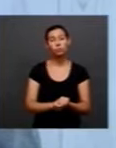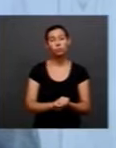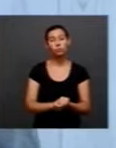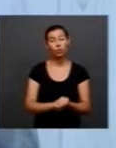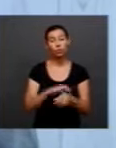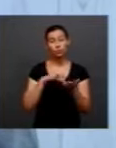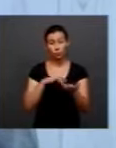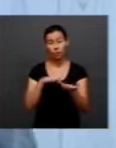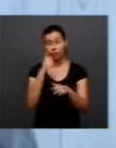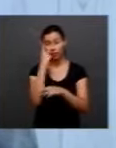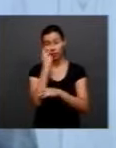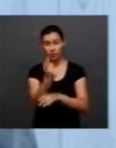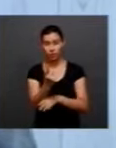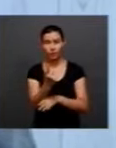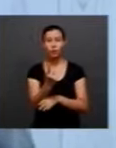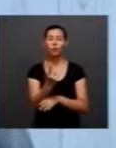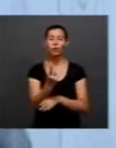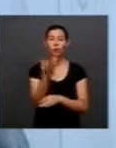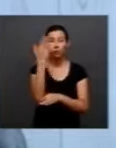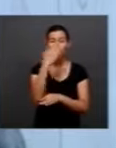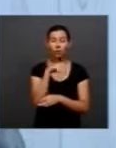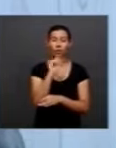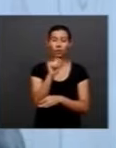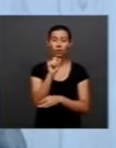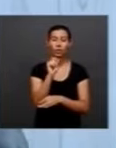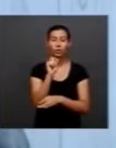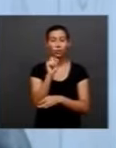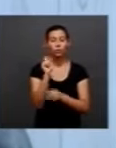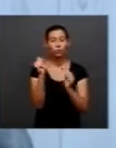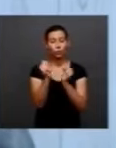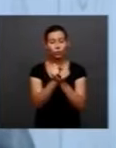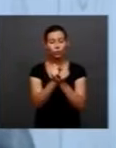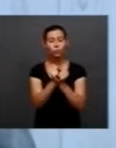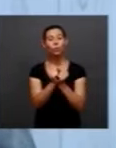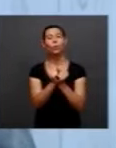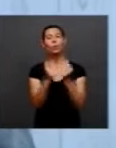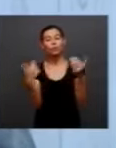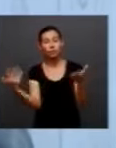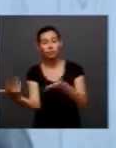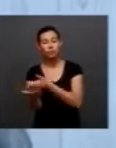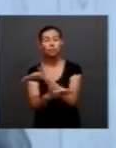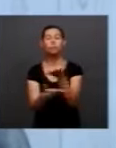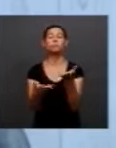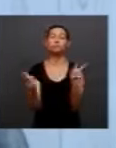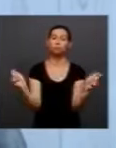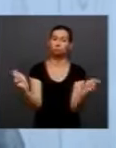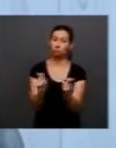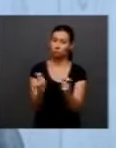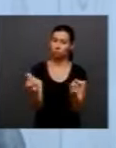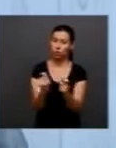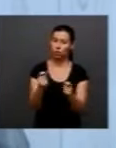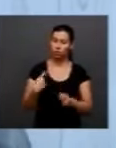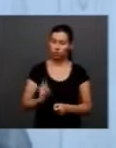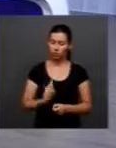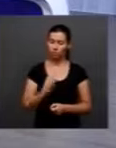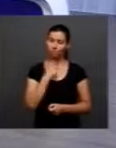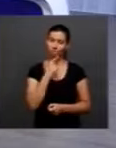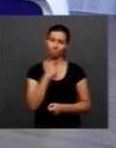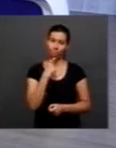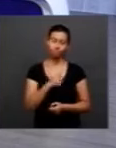demonstrar que a gente convive, ninguém vive sozinho e conviver é a partir da perspectiva das diferenças.